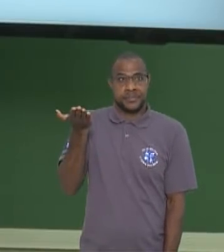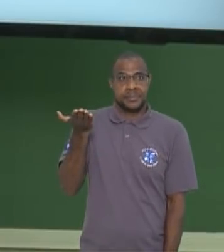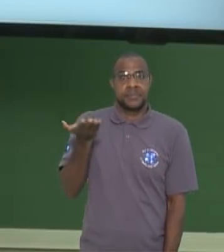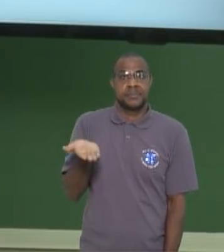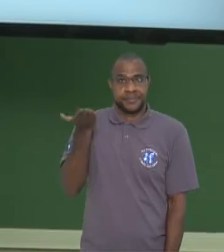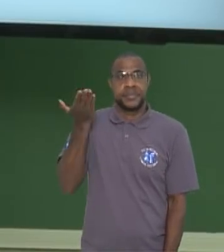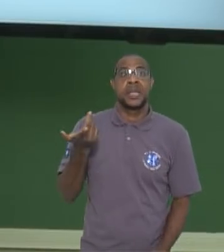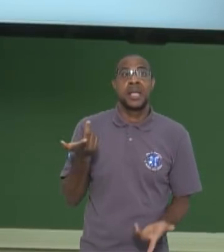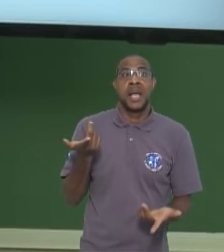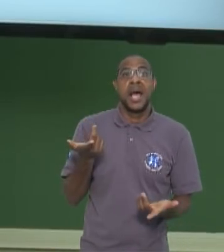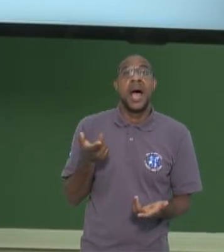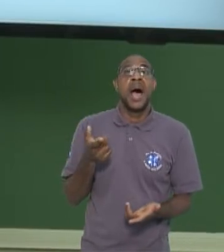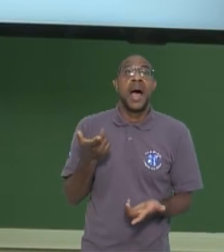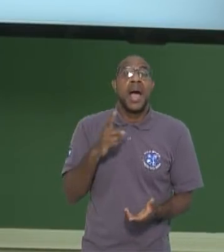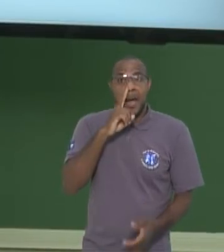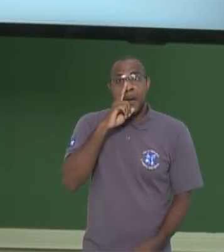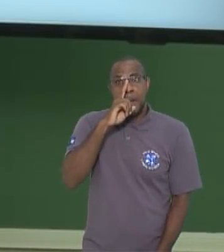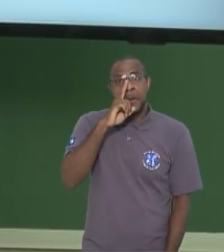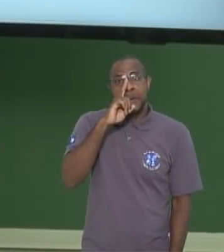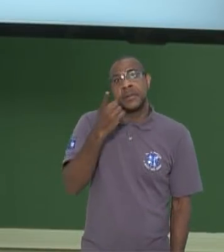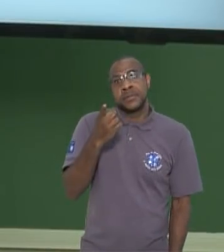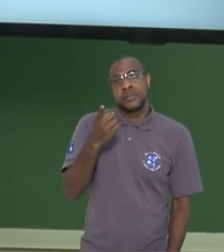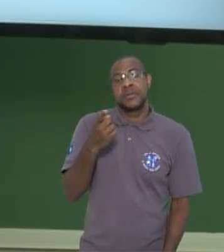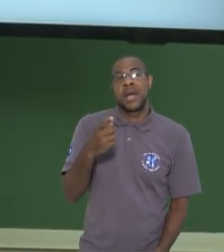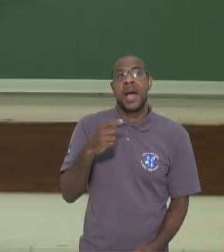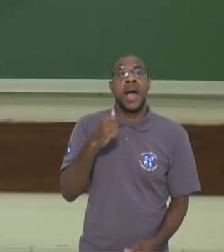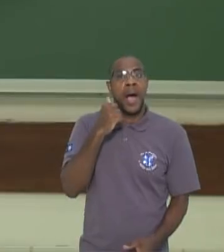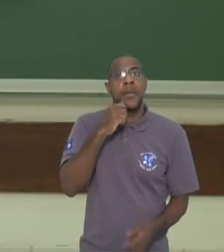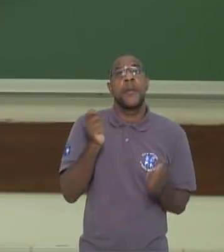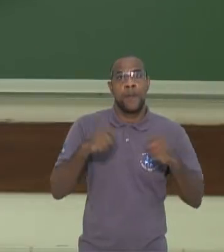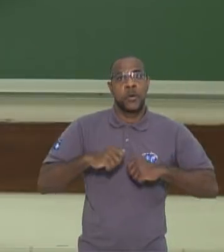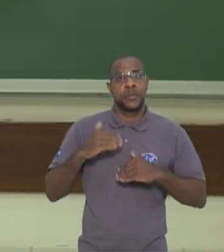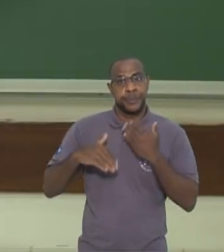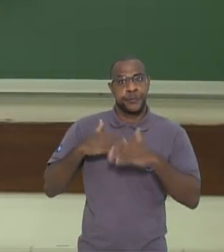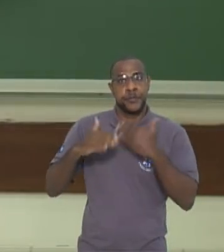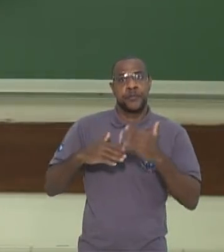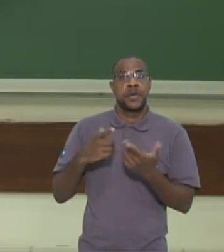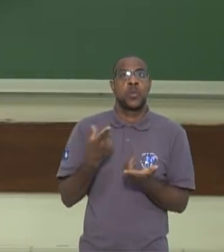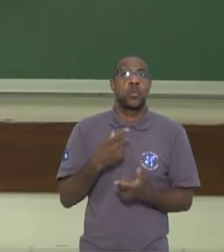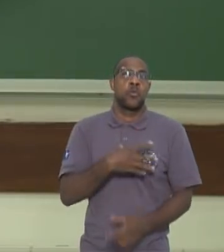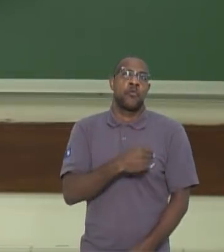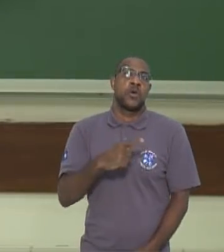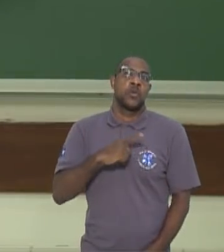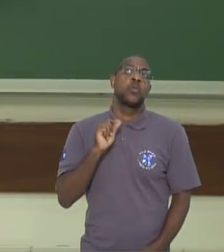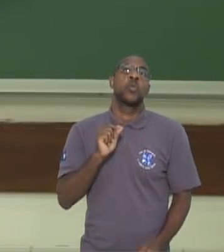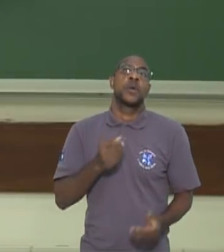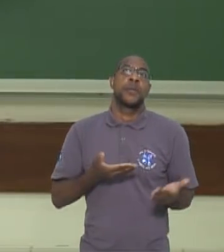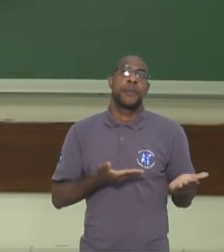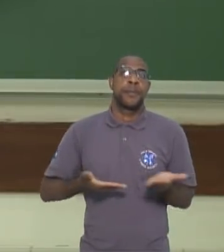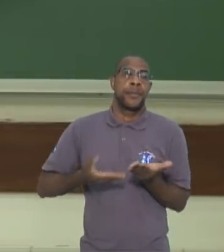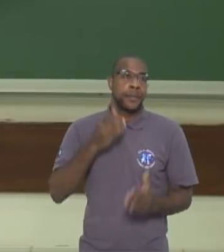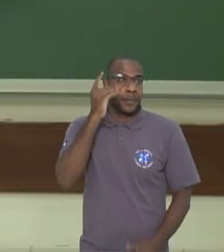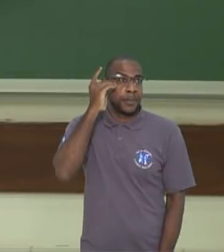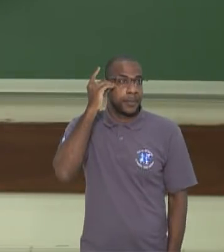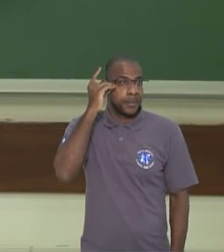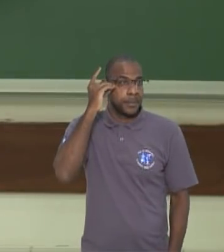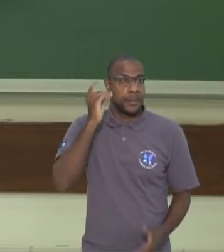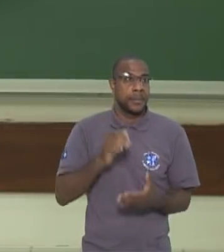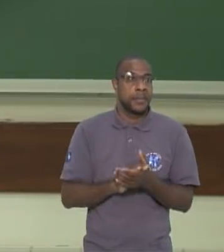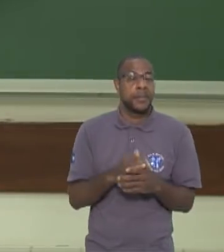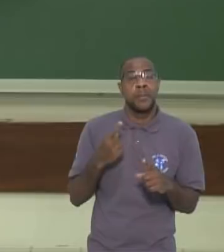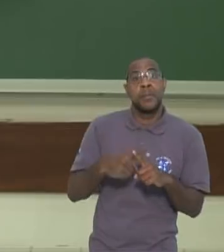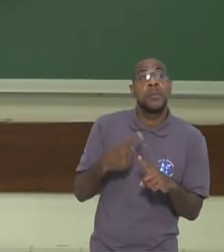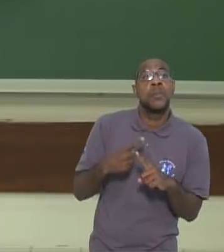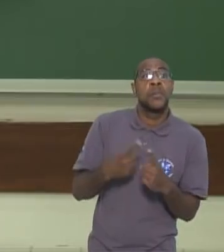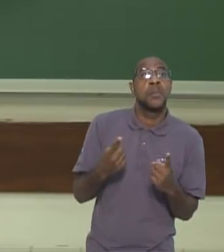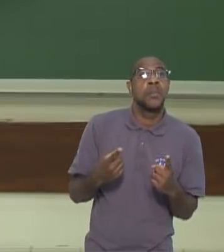44, chega até 30% a chance de ter um filho com síndrome de Down. Por que isso acontece? Porque as mulheres, elas já nascem com o total de ovócitos, né?